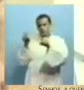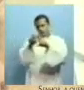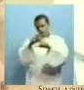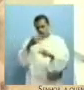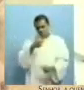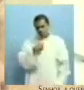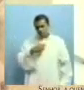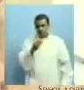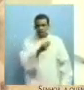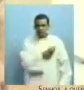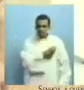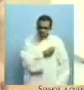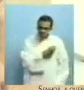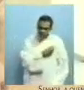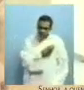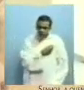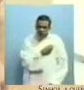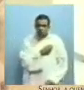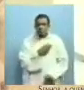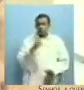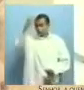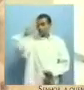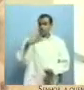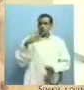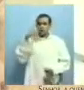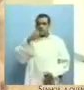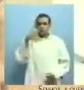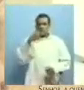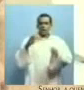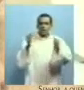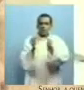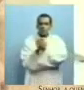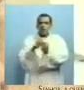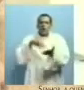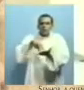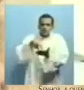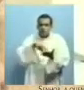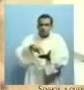pecador, a graça de falar com segurança do mistério